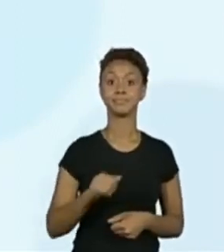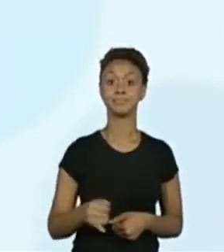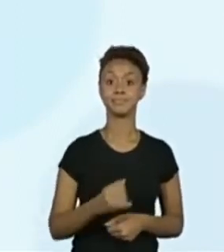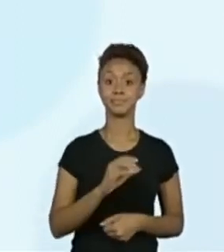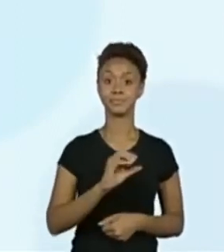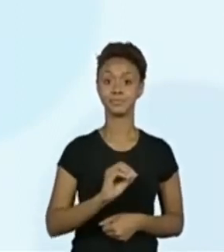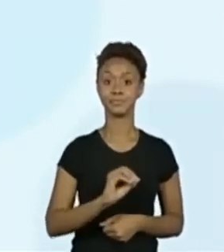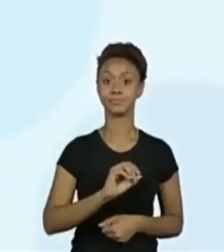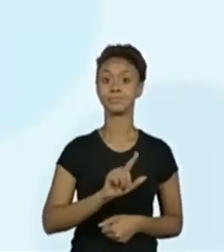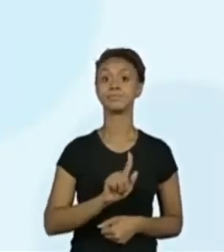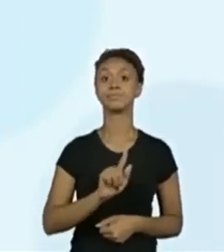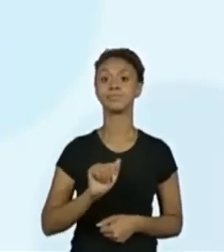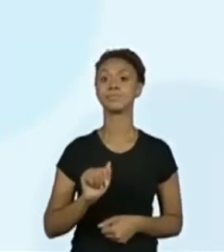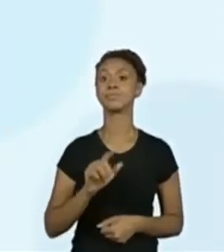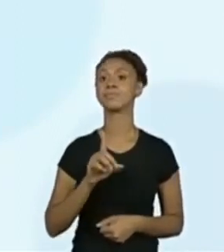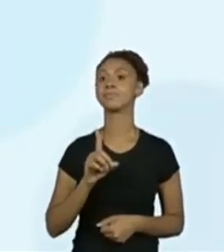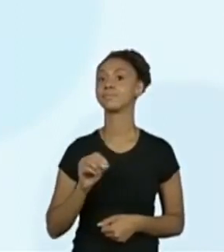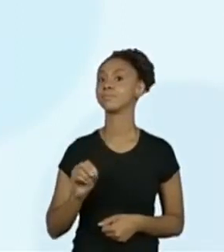Jogador.